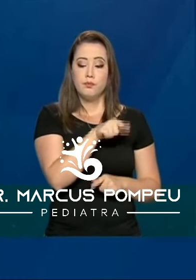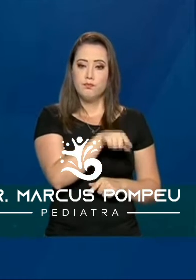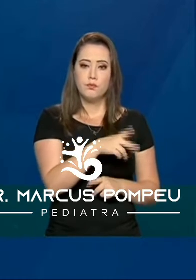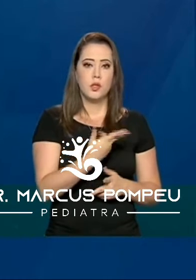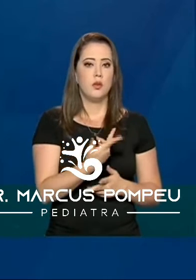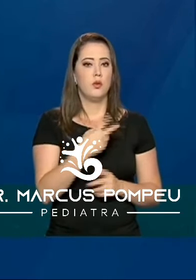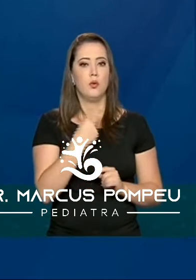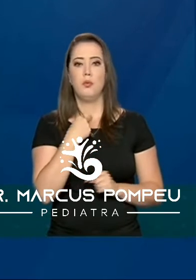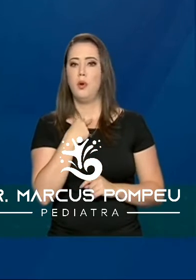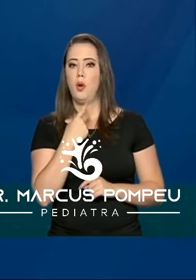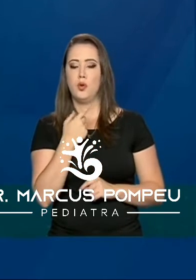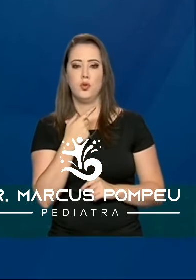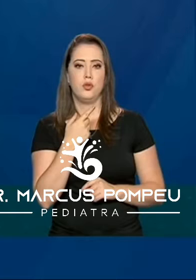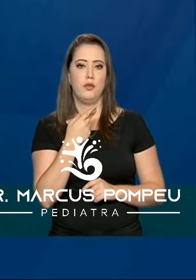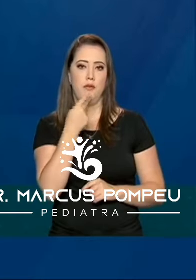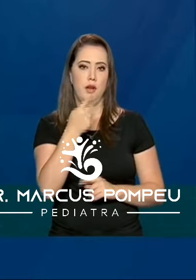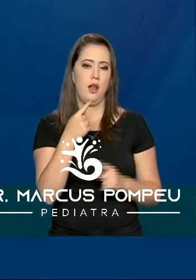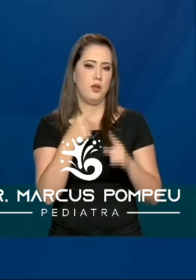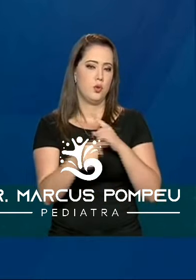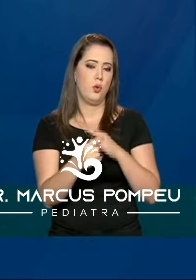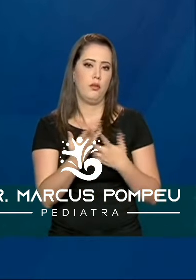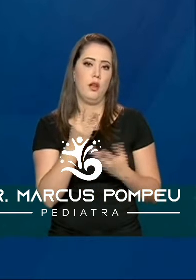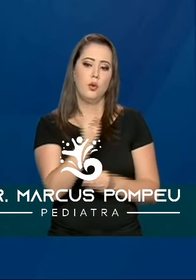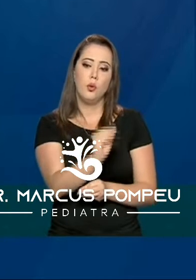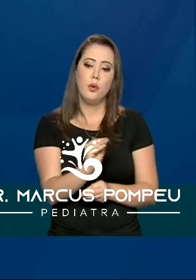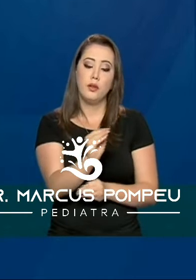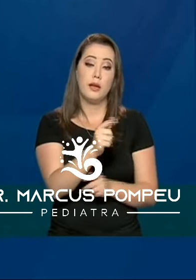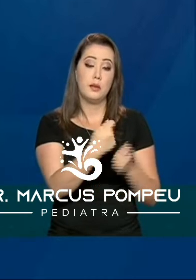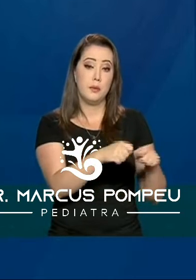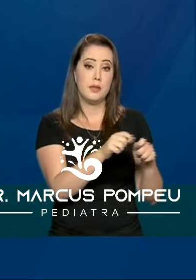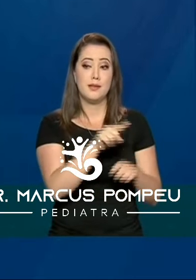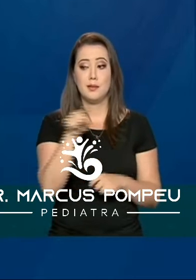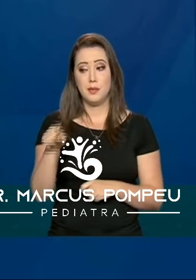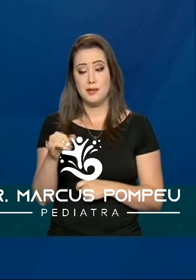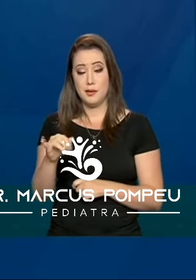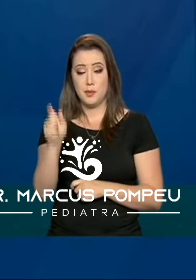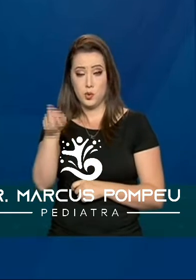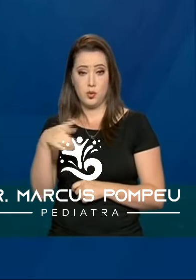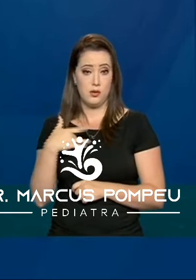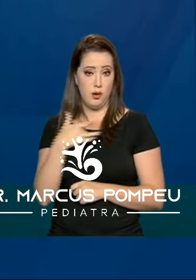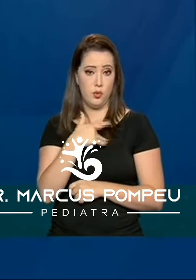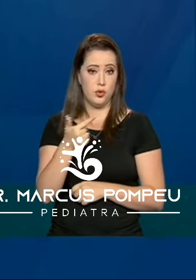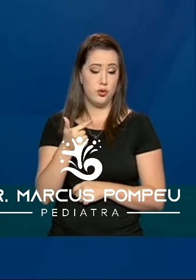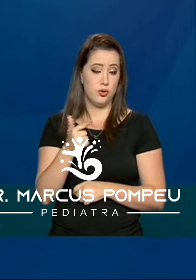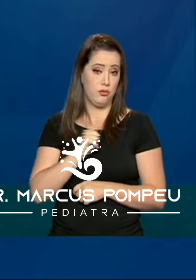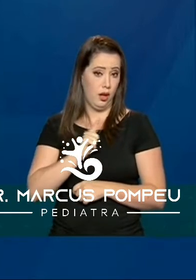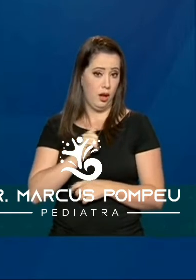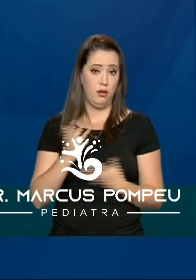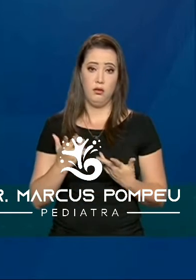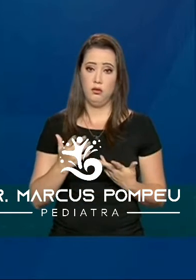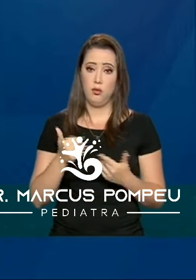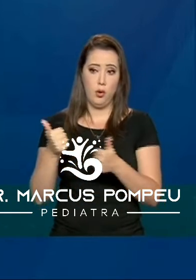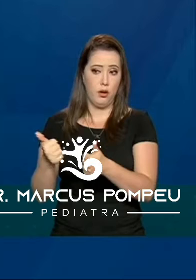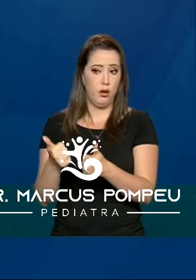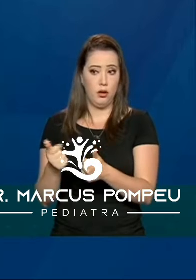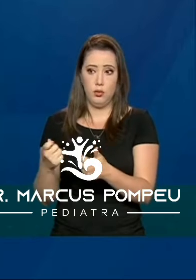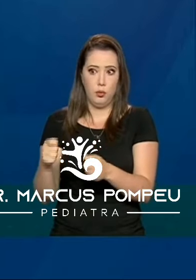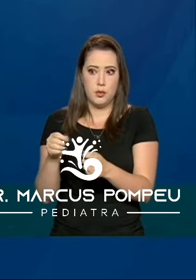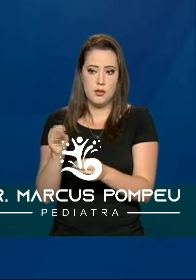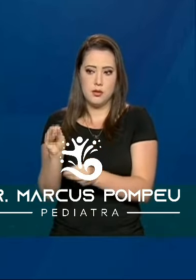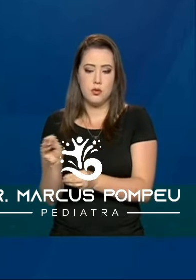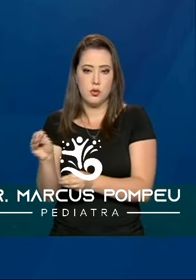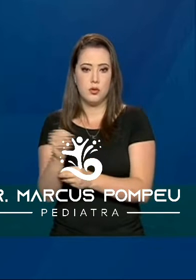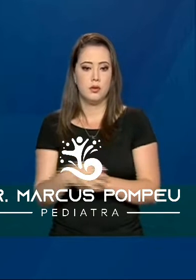não nego tratamento para aquela pessoa que precisa, mas aquelas que são saudáveis, não. Estão colocando-se na fila pessoas com doença,